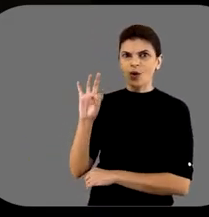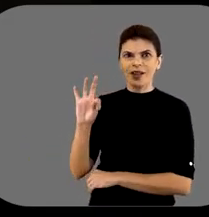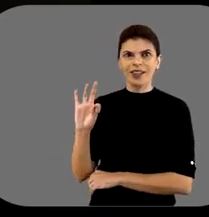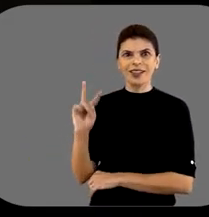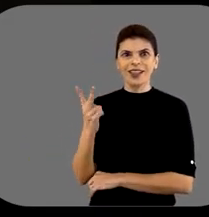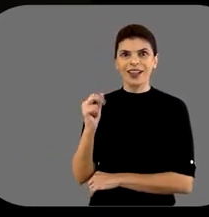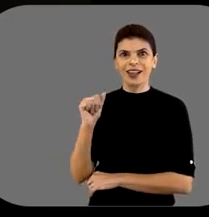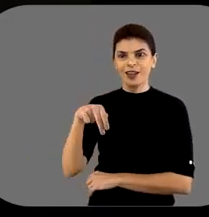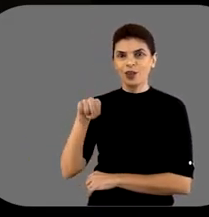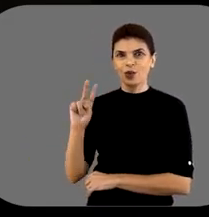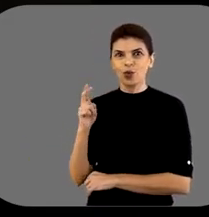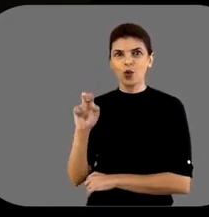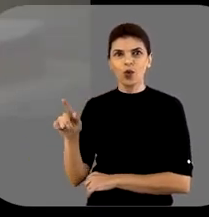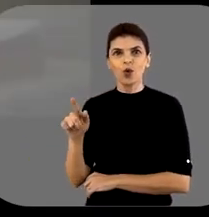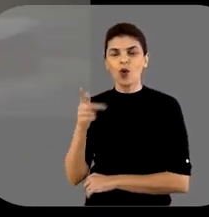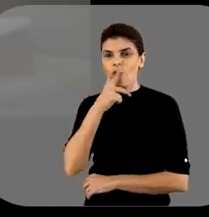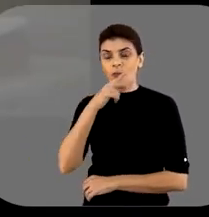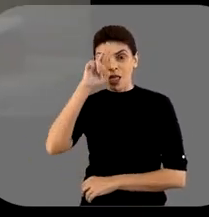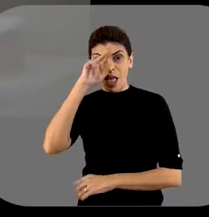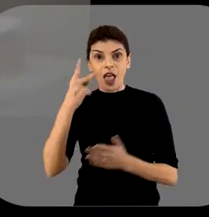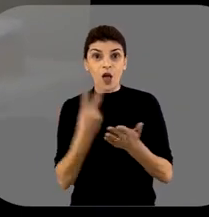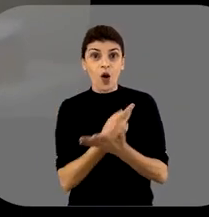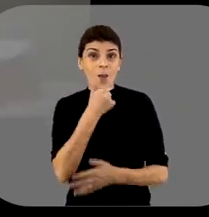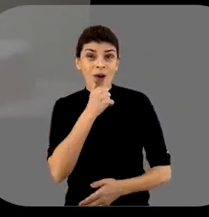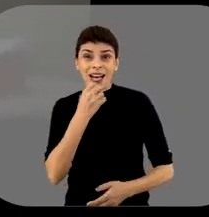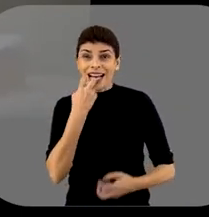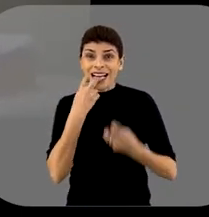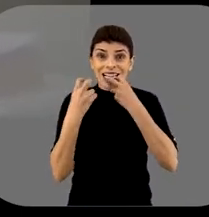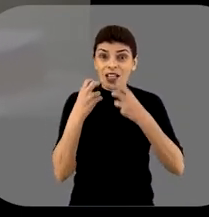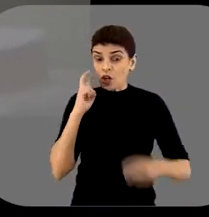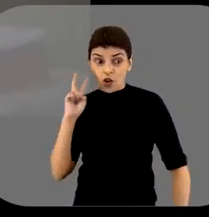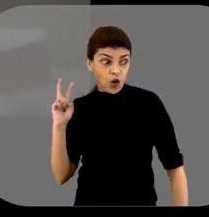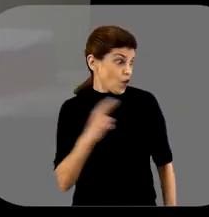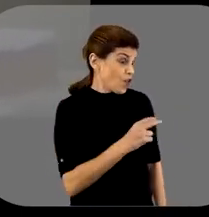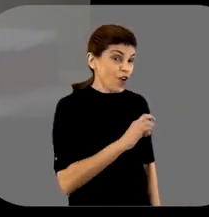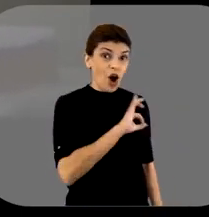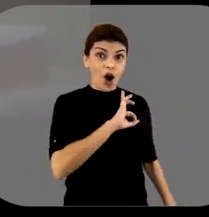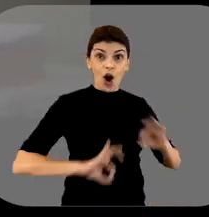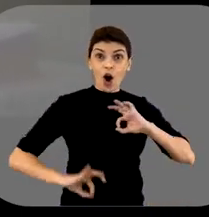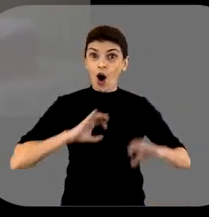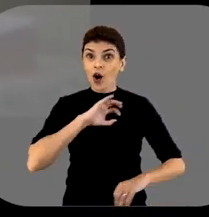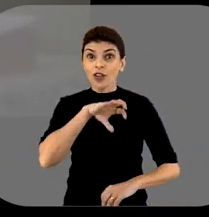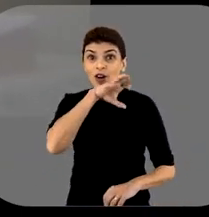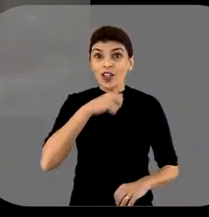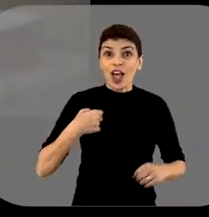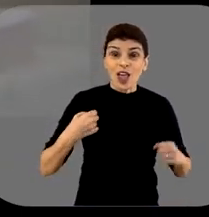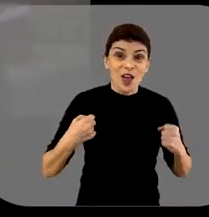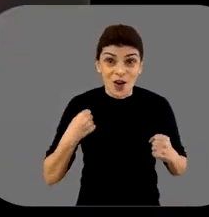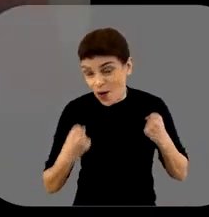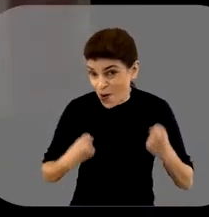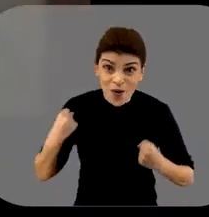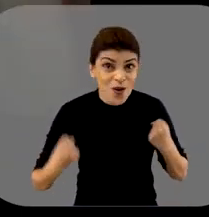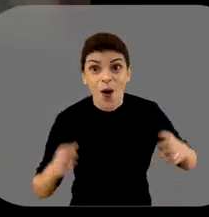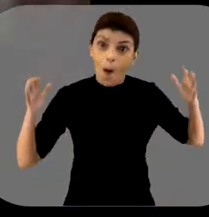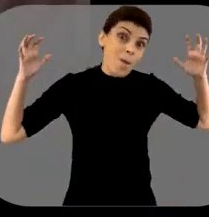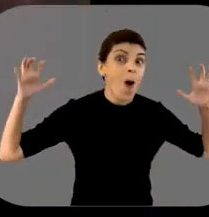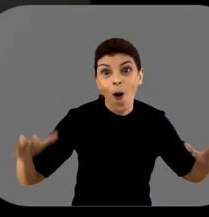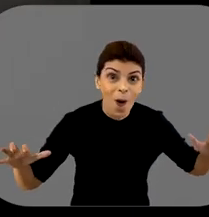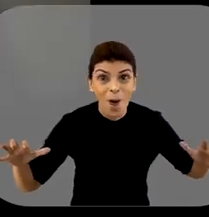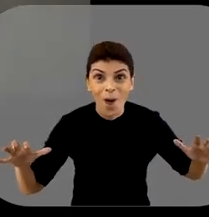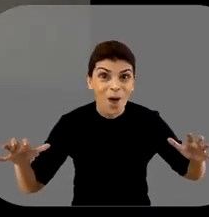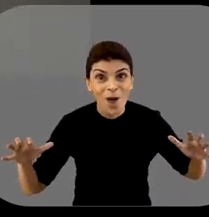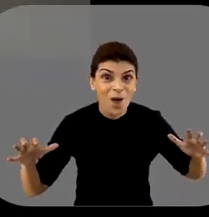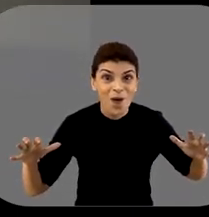no Ru, né? Daquele jeito, o cara errou. As mulheres gritando. Quando eu virei a onça vindo, eu não tive dúvida. Eu falei assim, BUM!